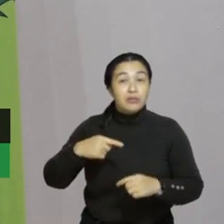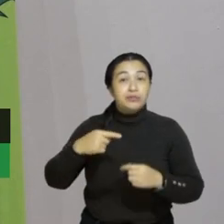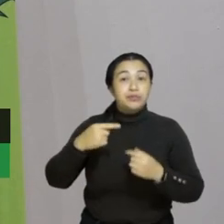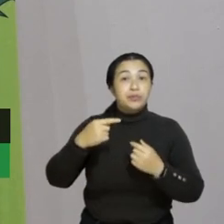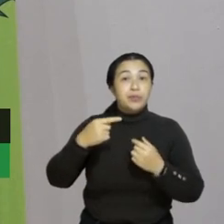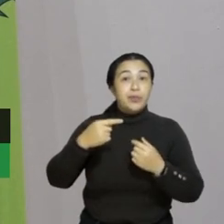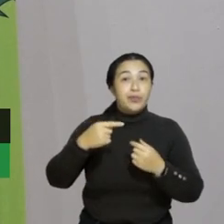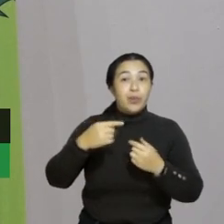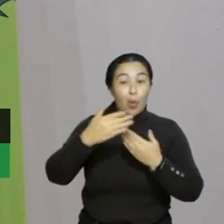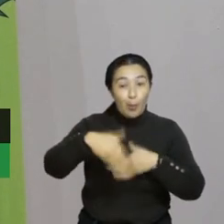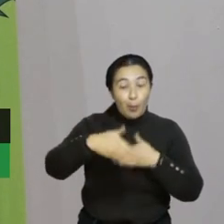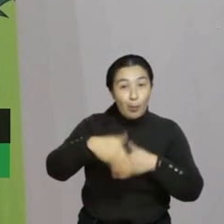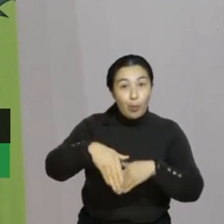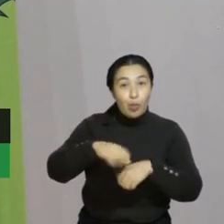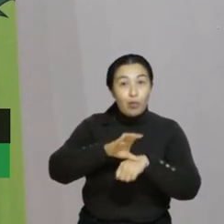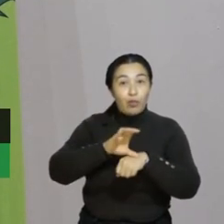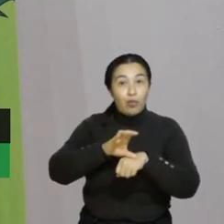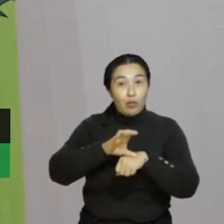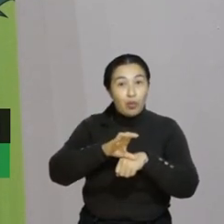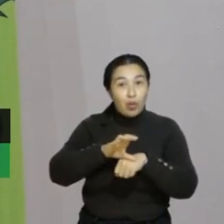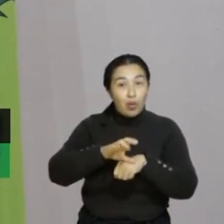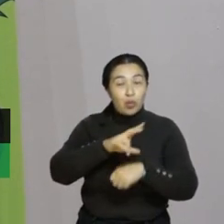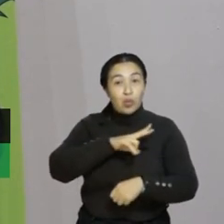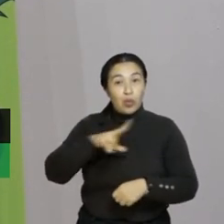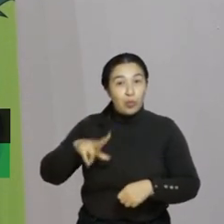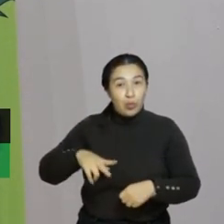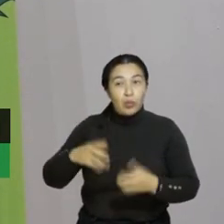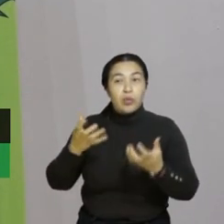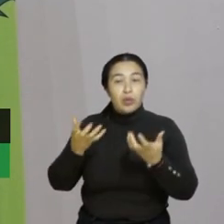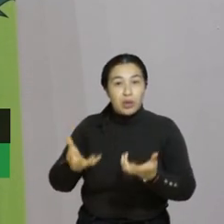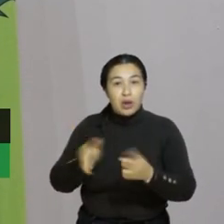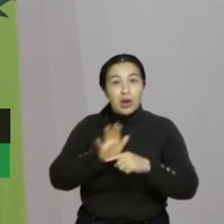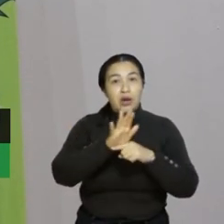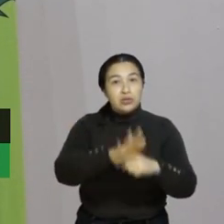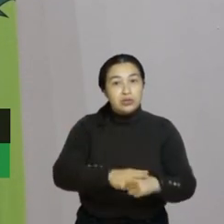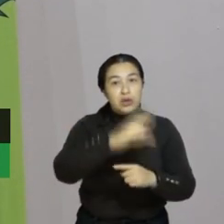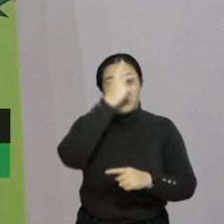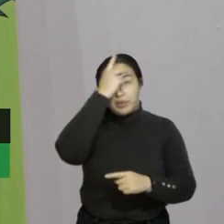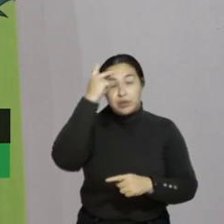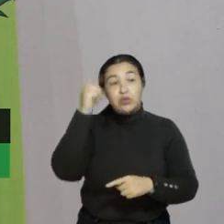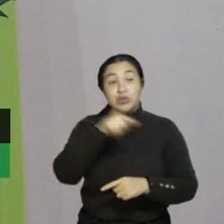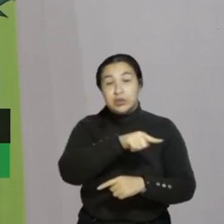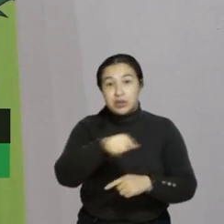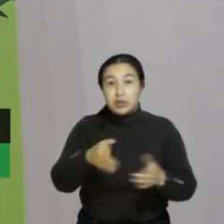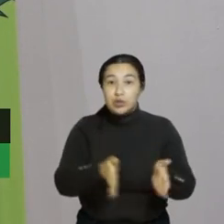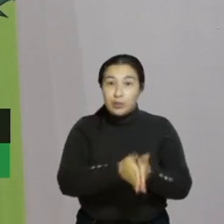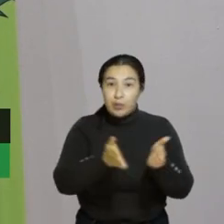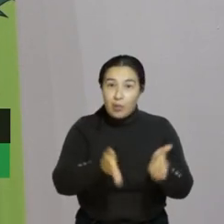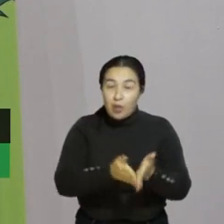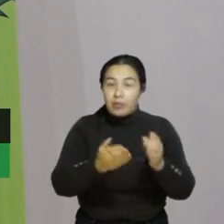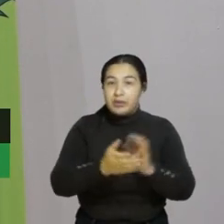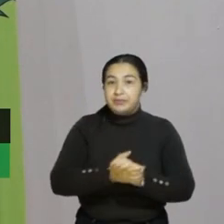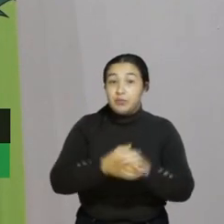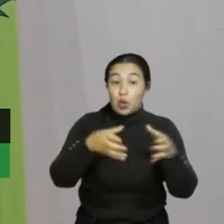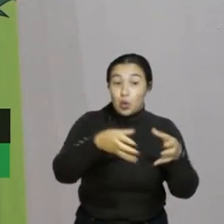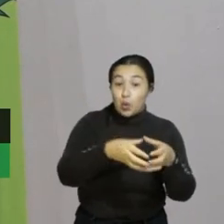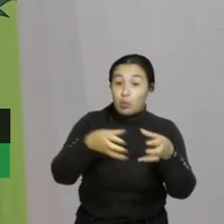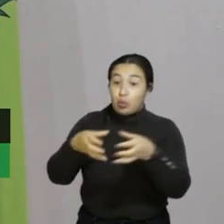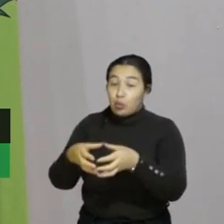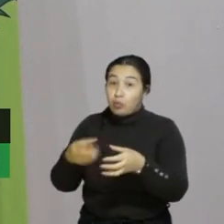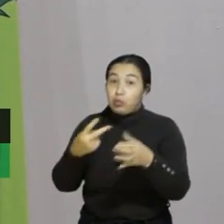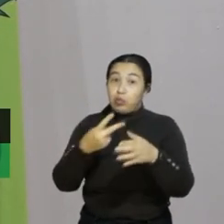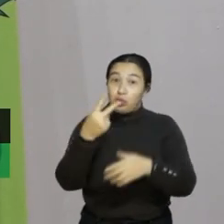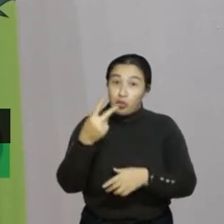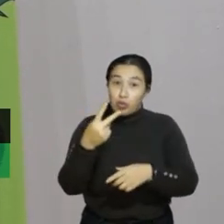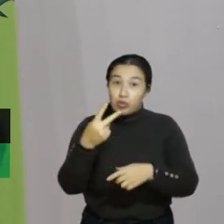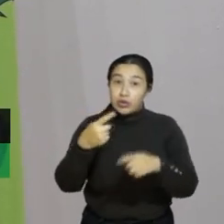de advocacia para pessoas de baixa renda. E são divididas em duas carreiras. Os